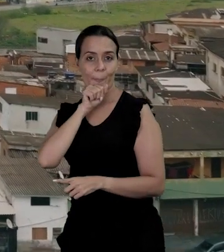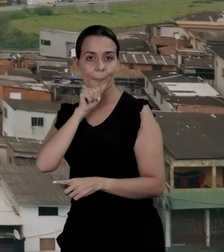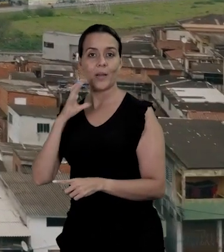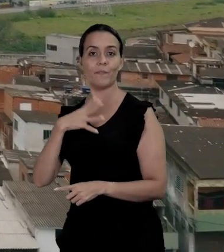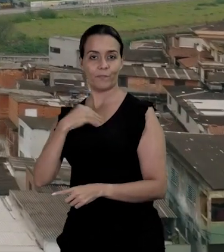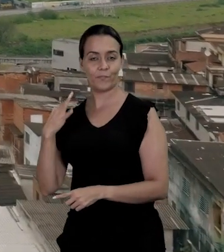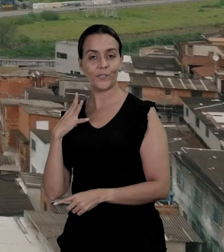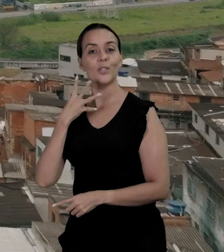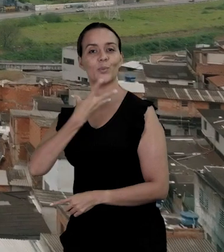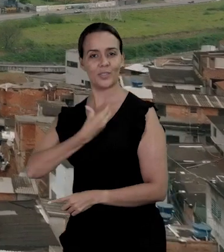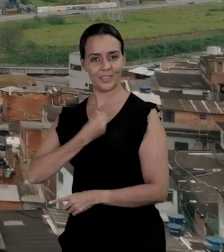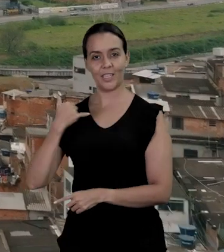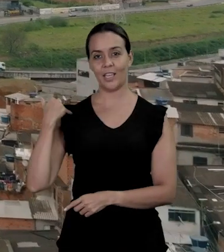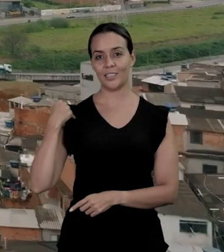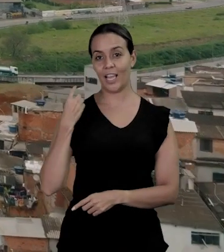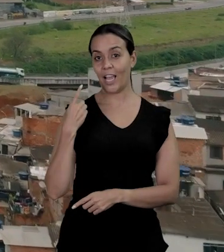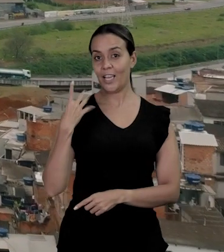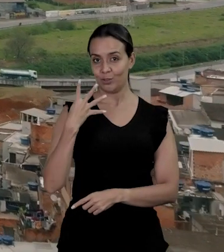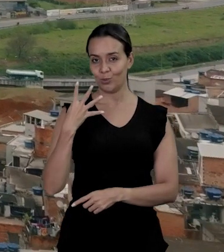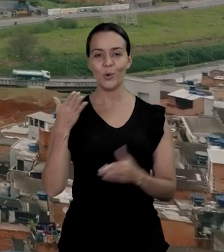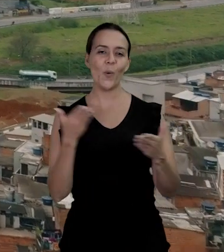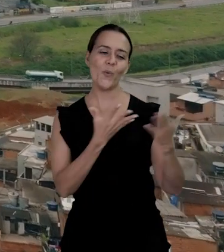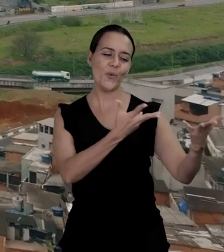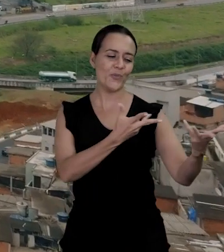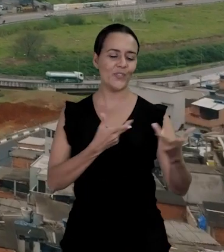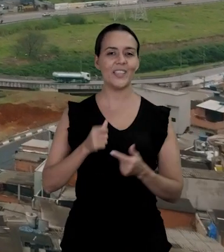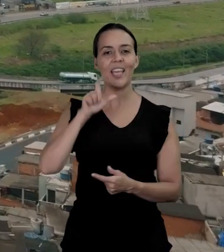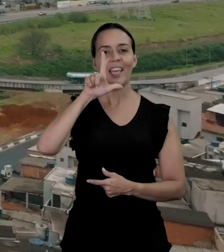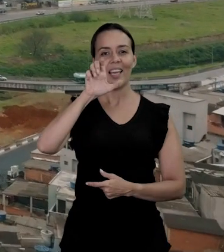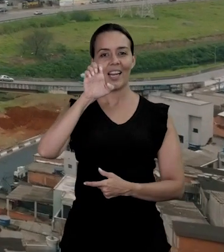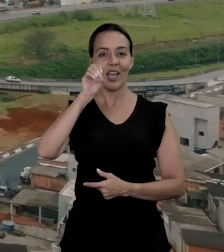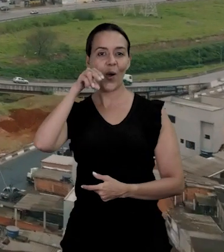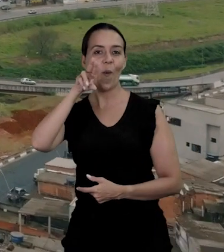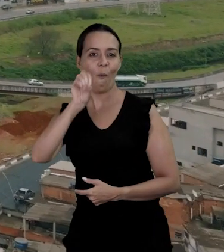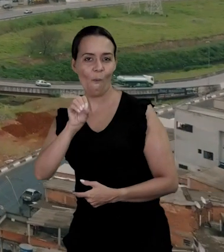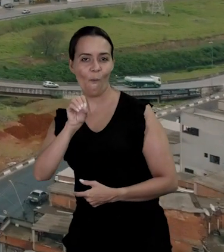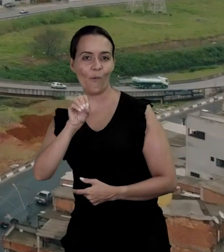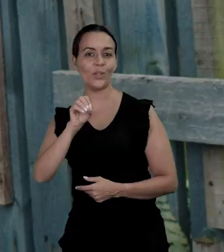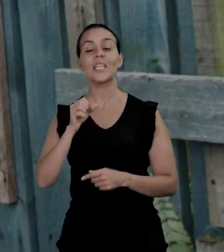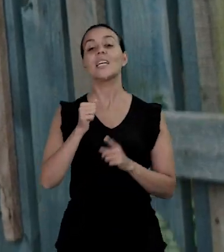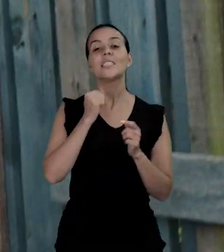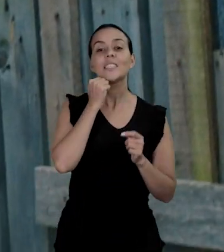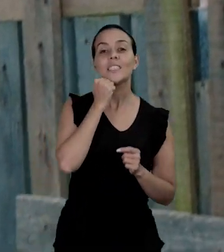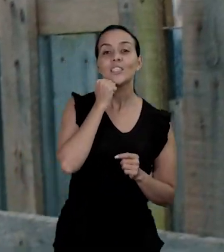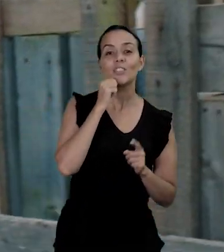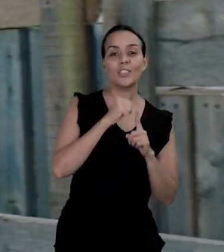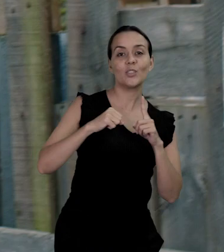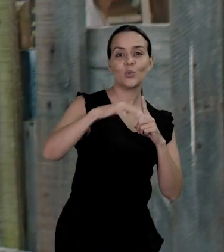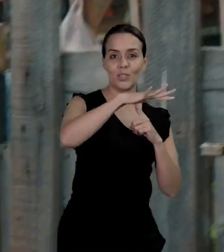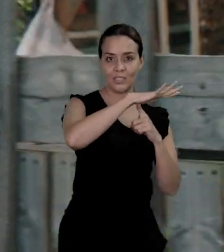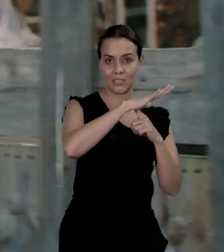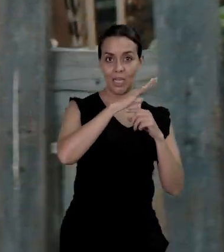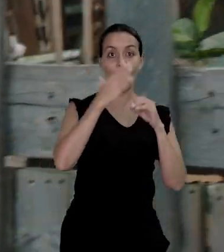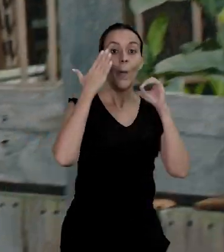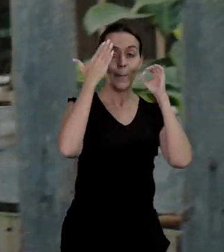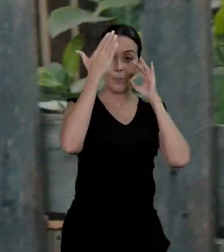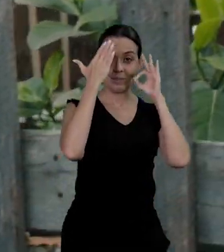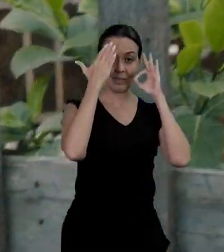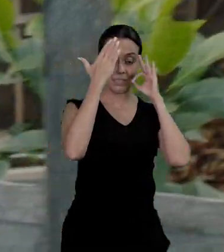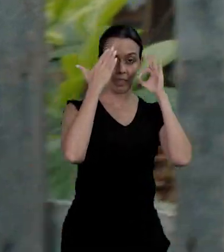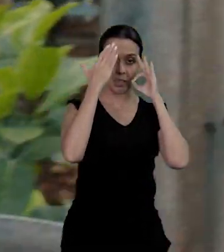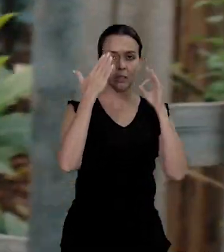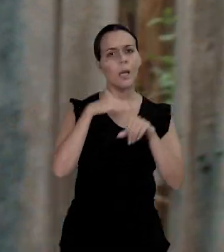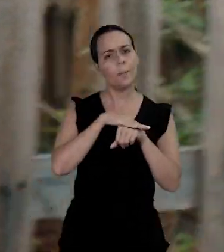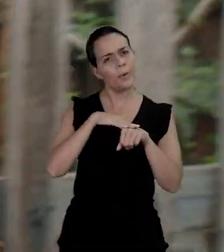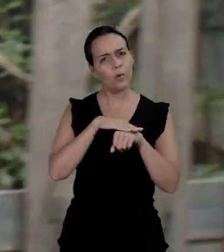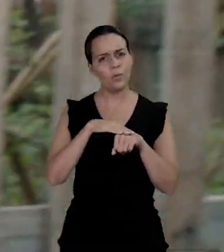LGBTQIA+, sou mãe de um garoto trans de 14 anos, e hoje eu chamei aqui Leona Wolff, que é uma cientista